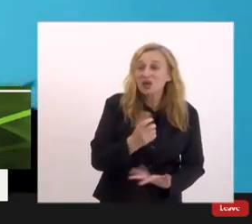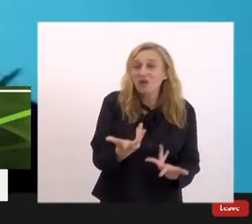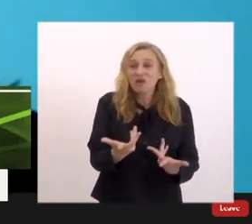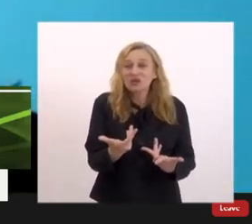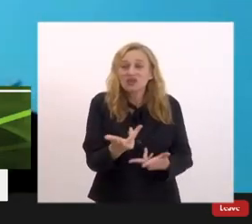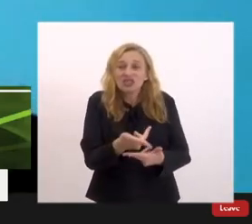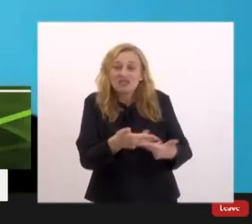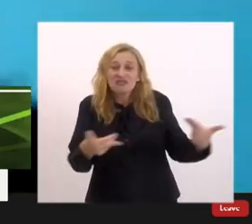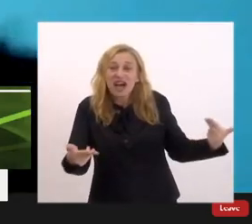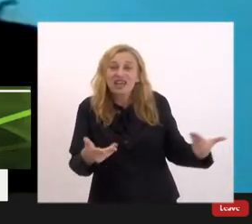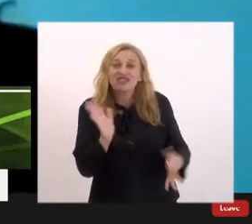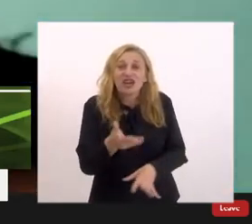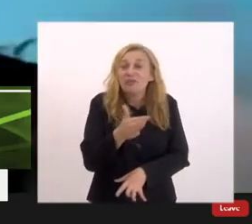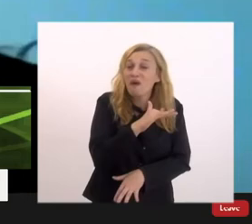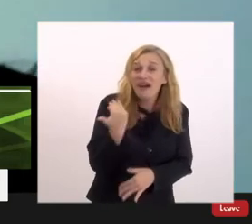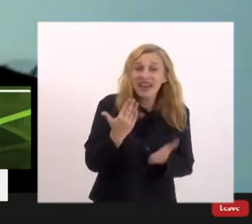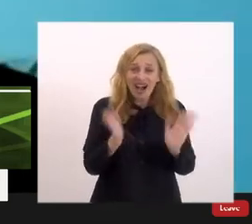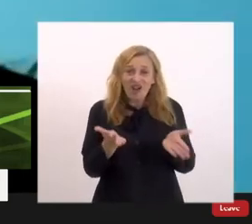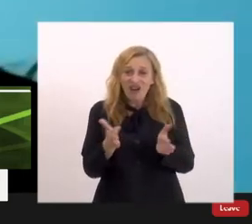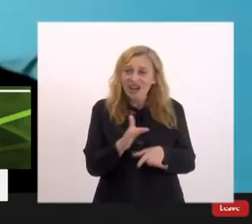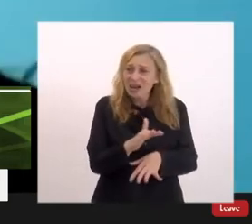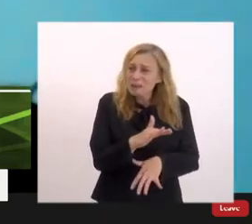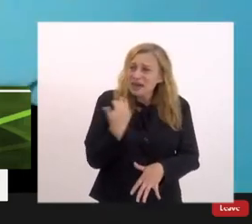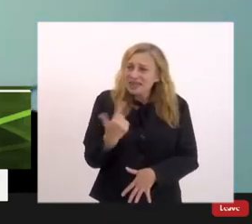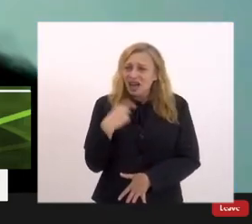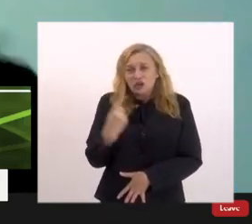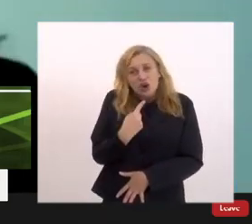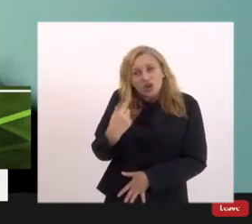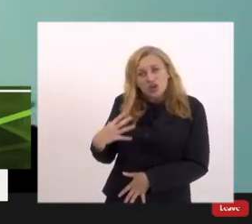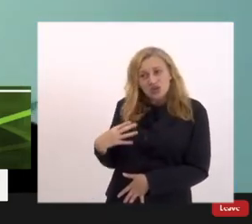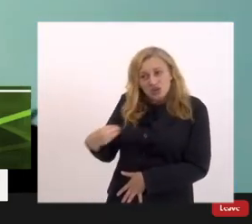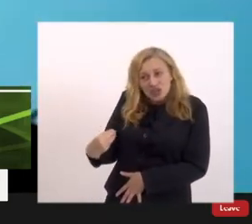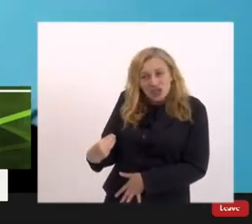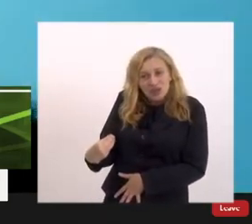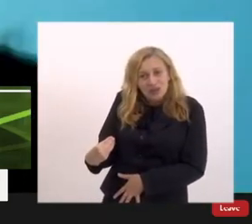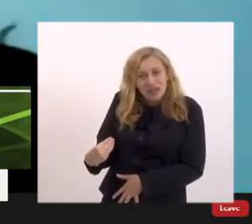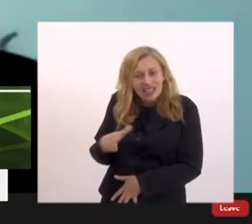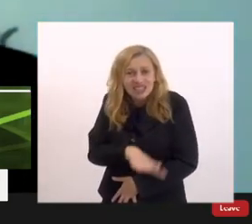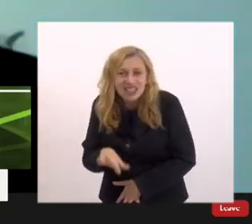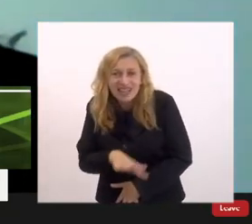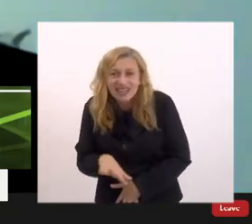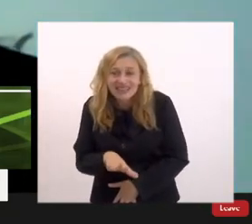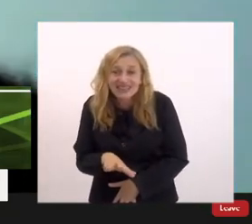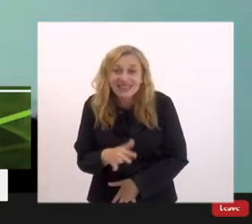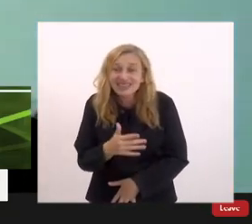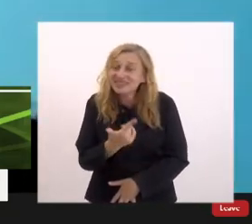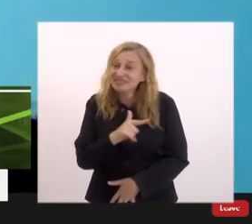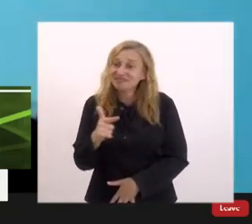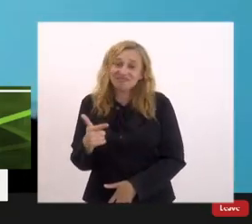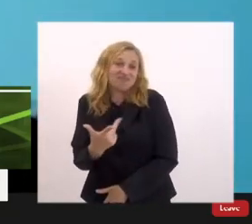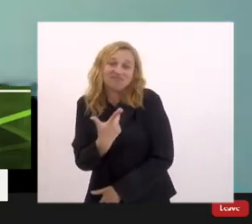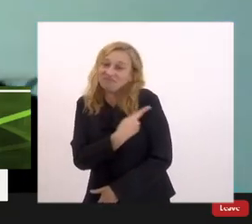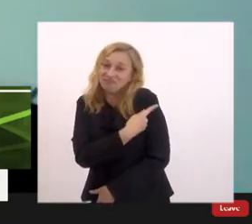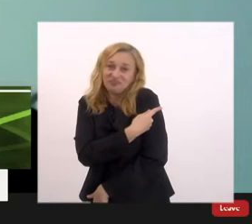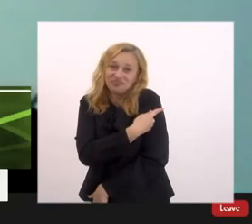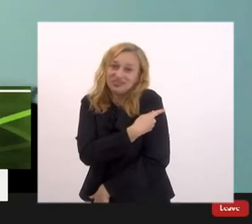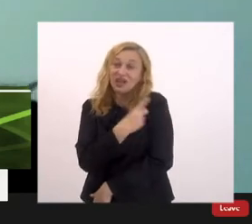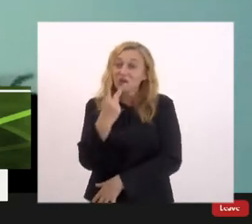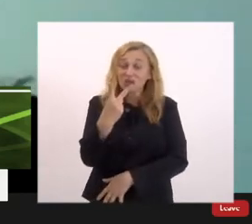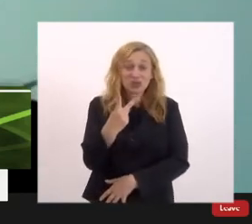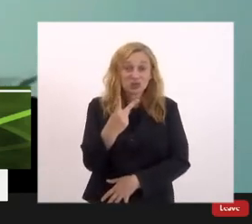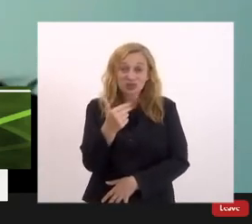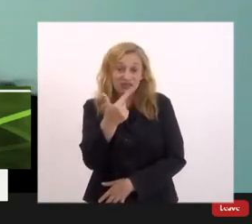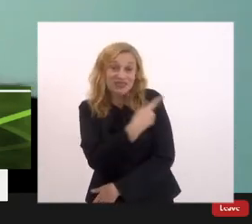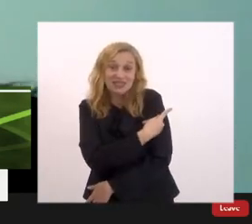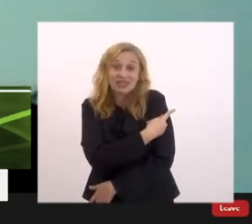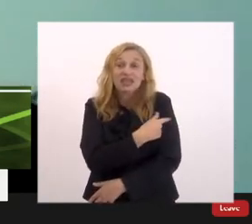muitos não existem mais, e agora querem matar o nosso futuro, querem matar as crianças, porque as crianças não estão vacinadas com as duas doses.